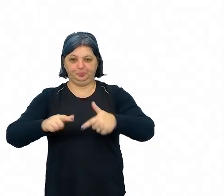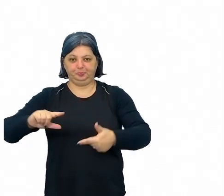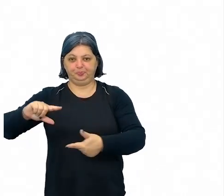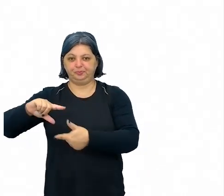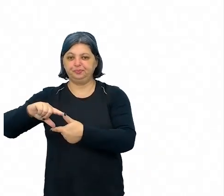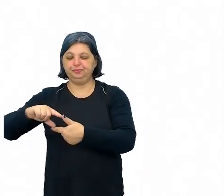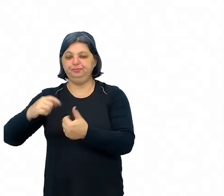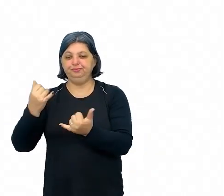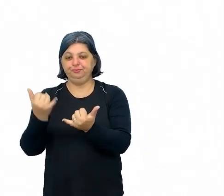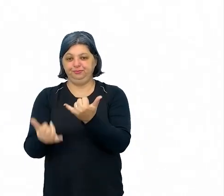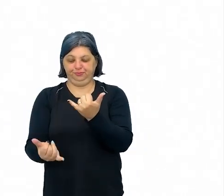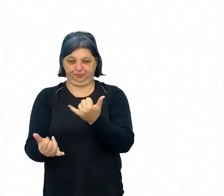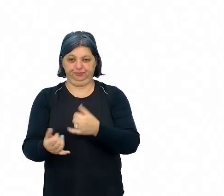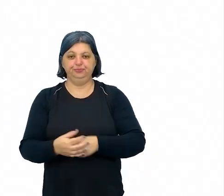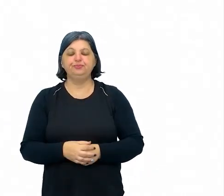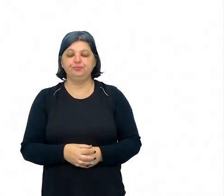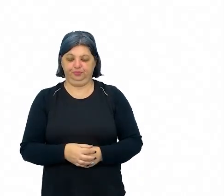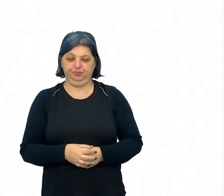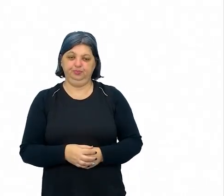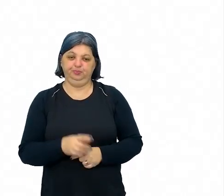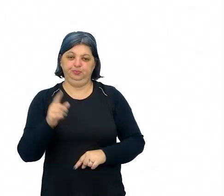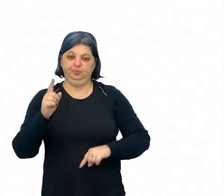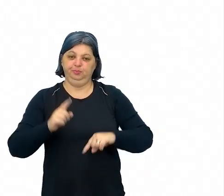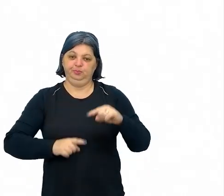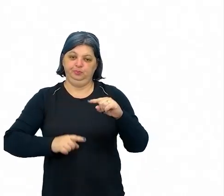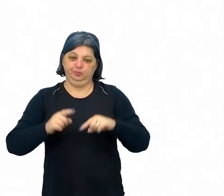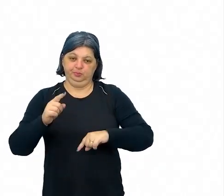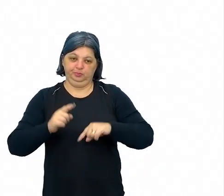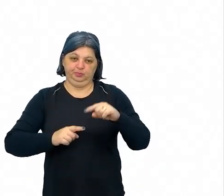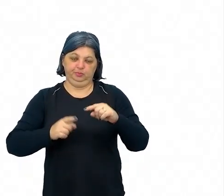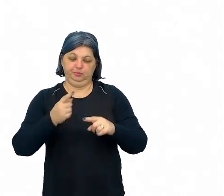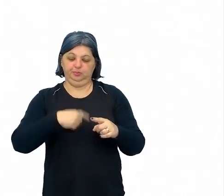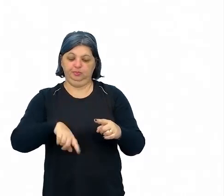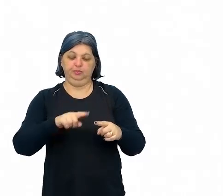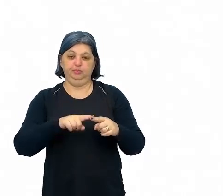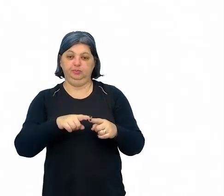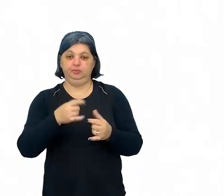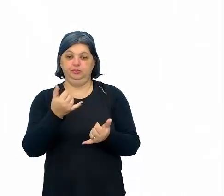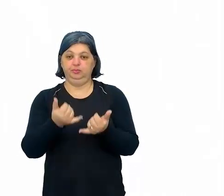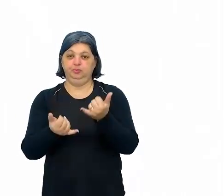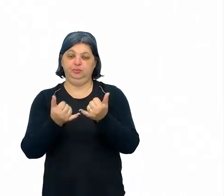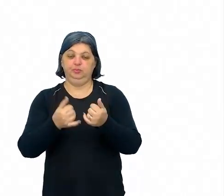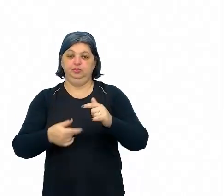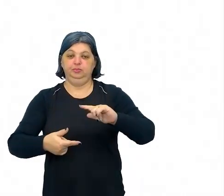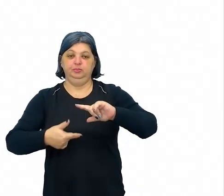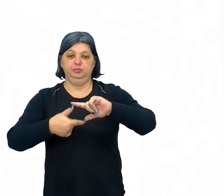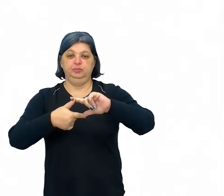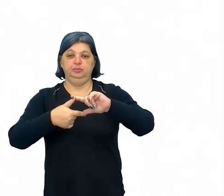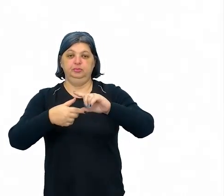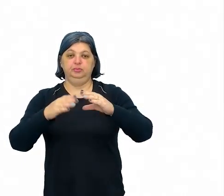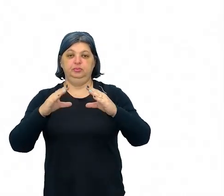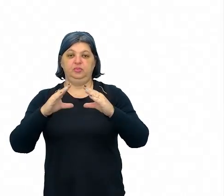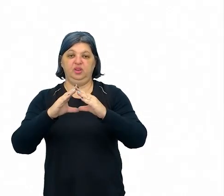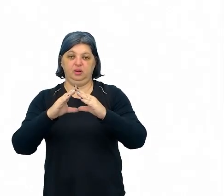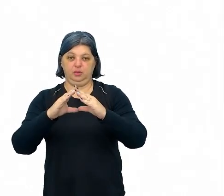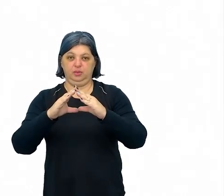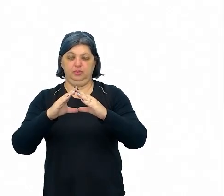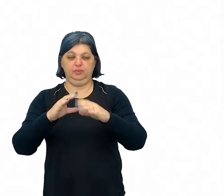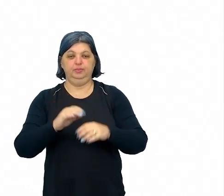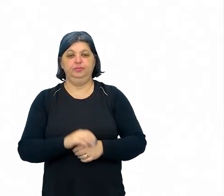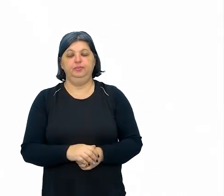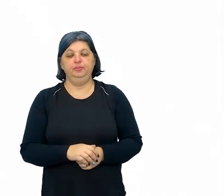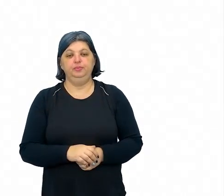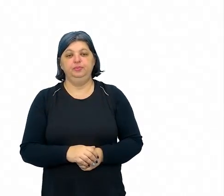sejam semelhantes. Então, aqui o meu objeto matemático aqui é semelhança de triângulos. E aí eu convido vocês